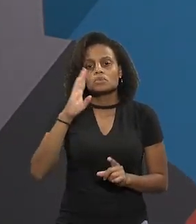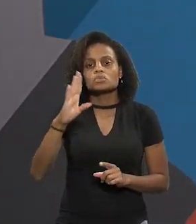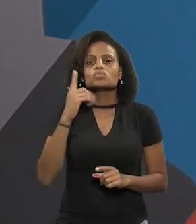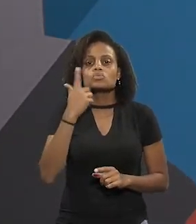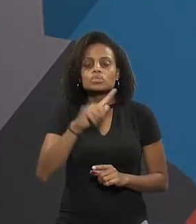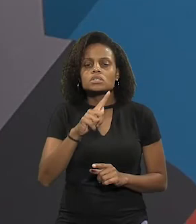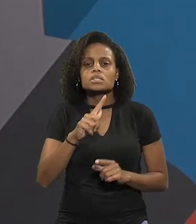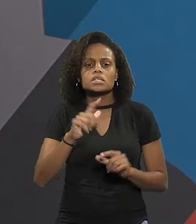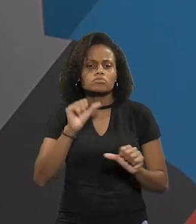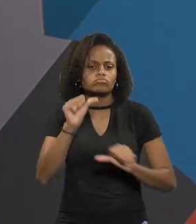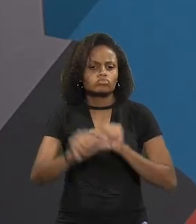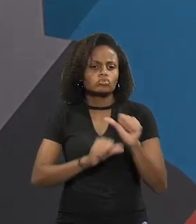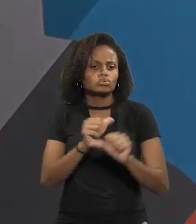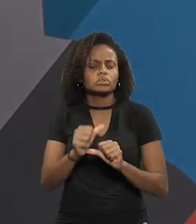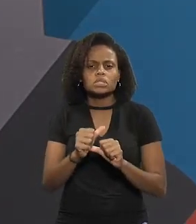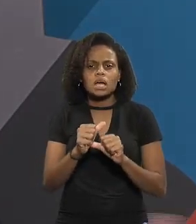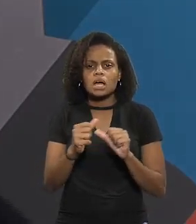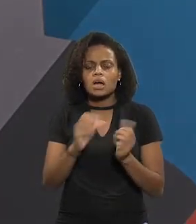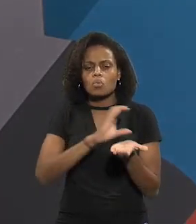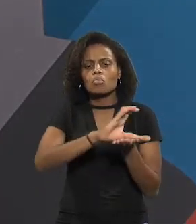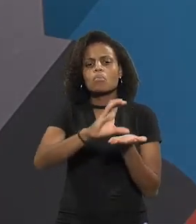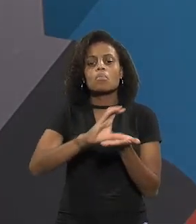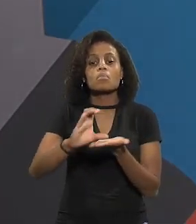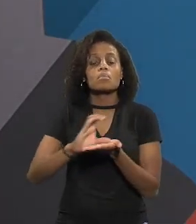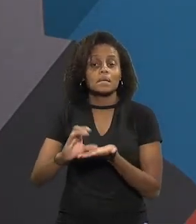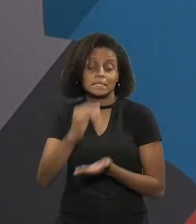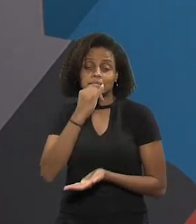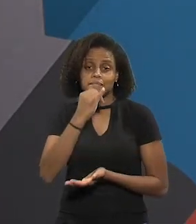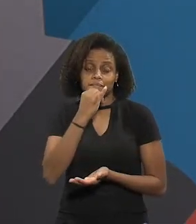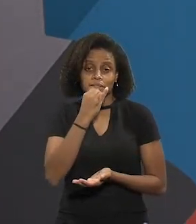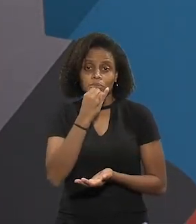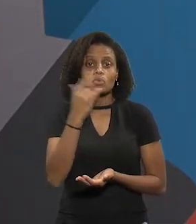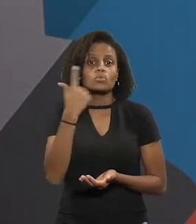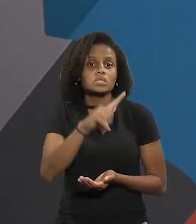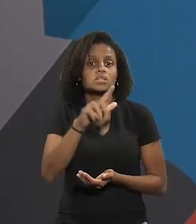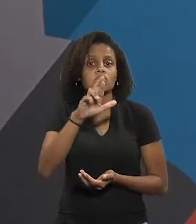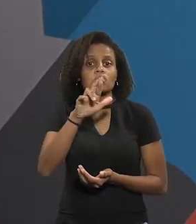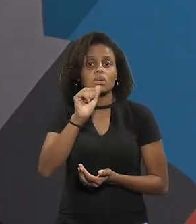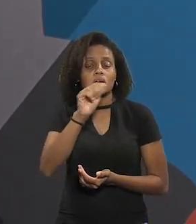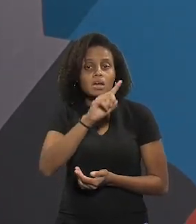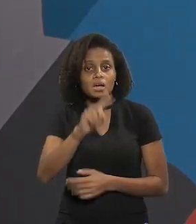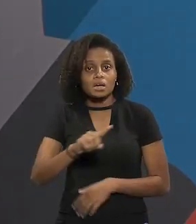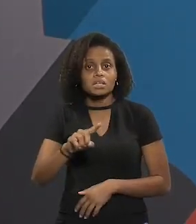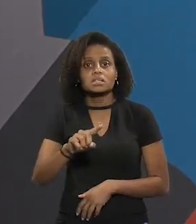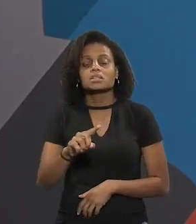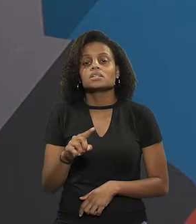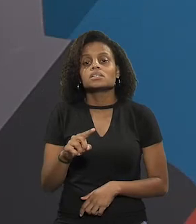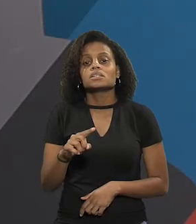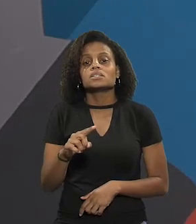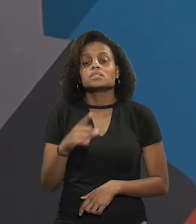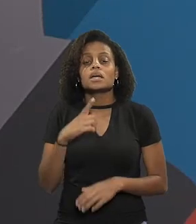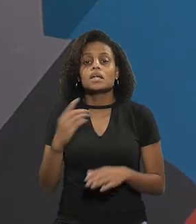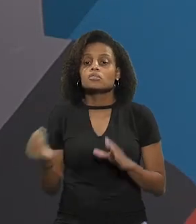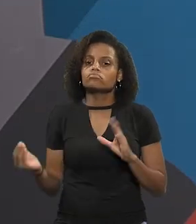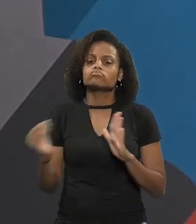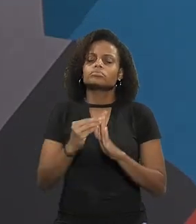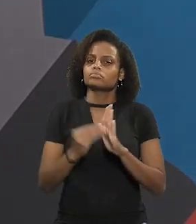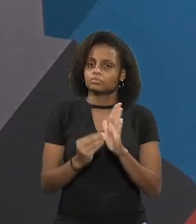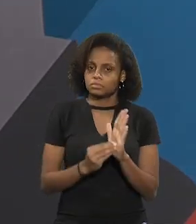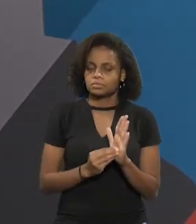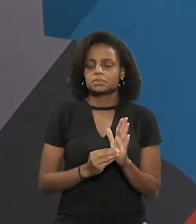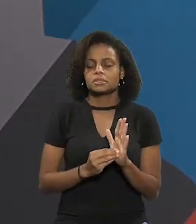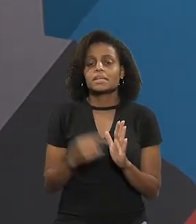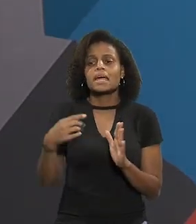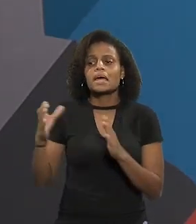conseguir remodelar o seu investimento de modo, por exemplo, a propiciar que o RAS tenha sido incrementado, que era uma